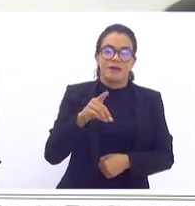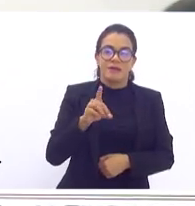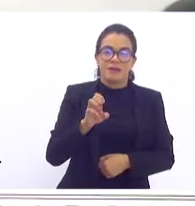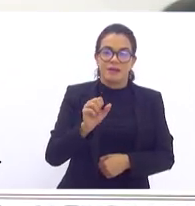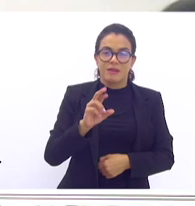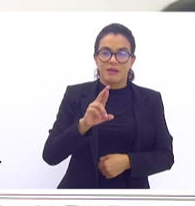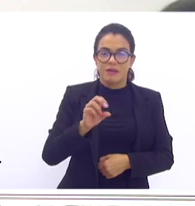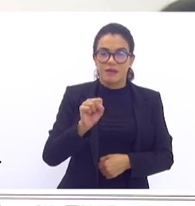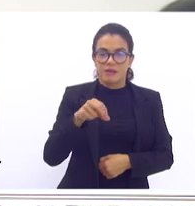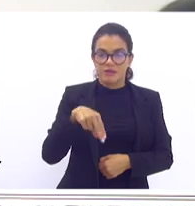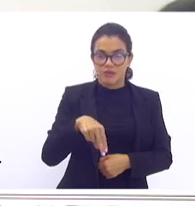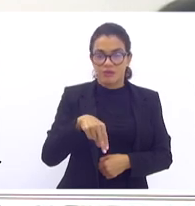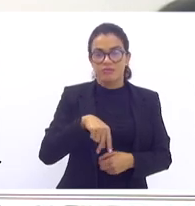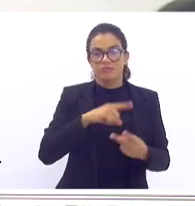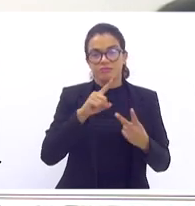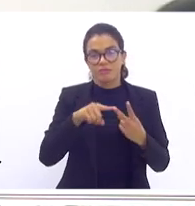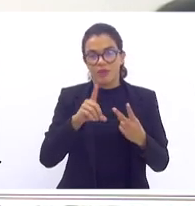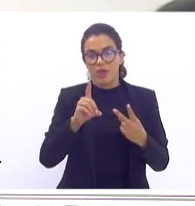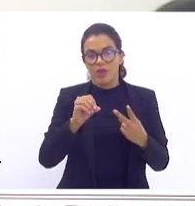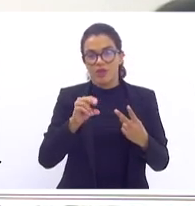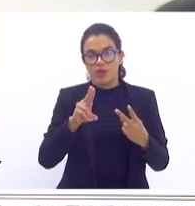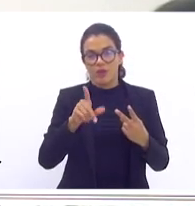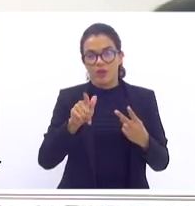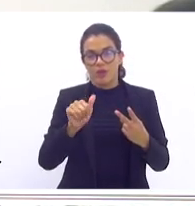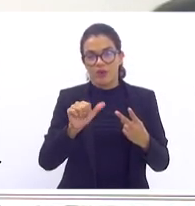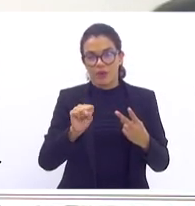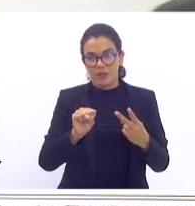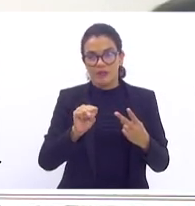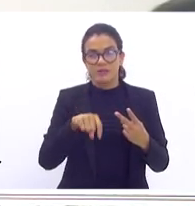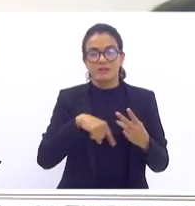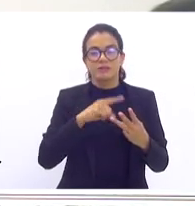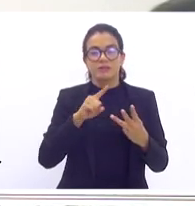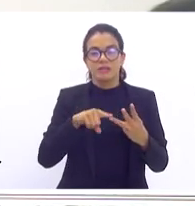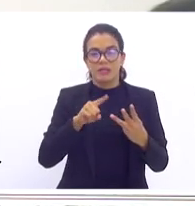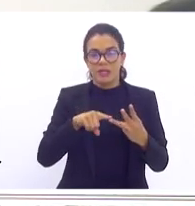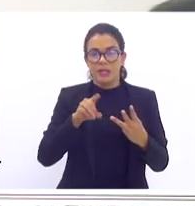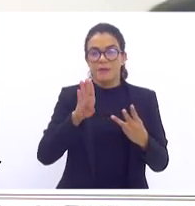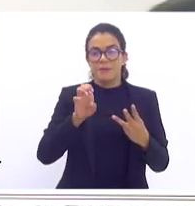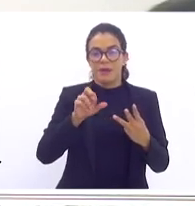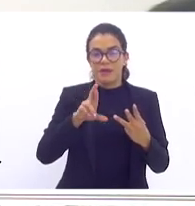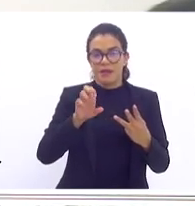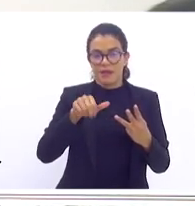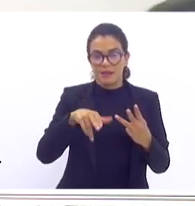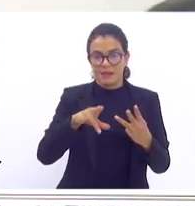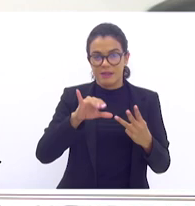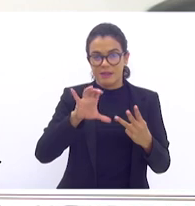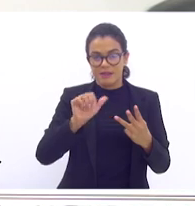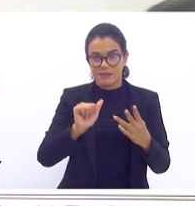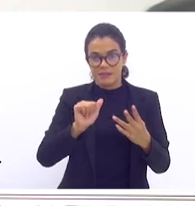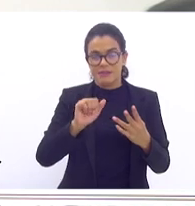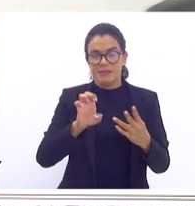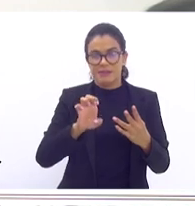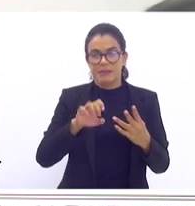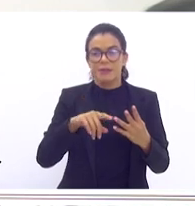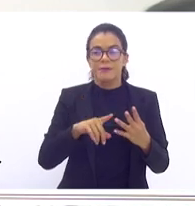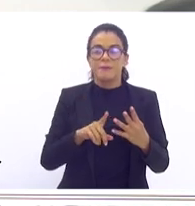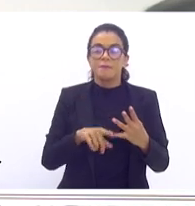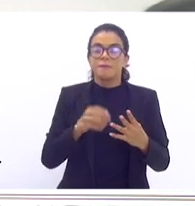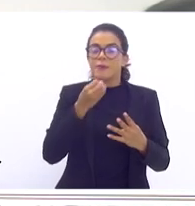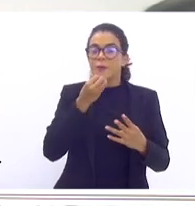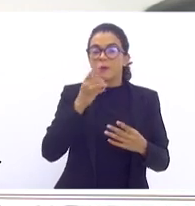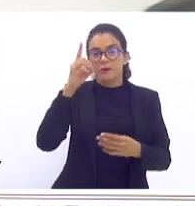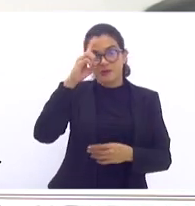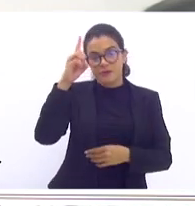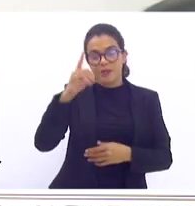o Douglas e depois a gente vê a doutora Berenice Piana e o Alexandre Melo Bom dia a todos